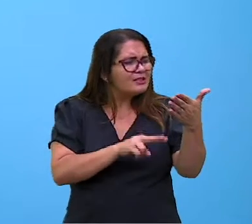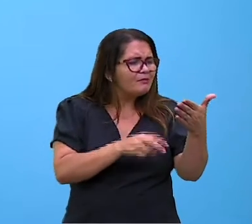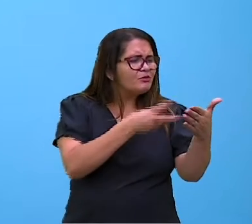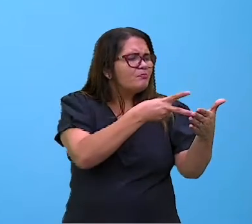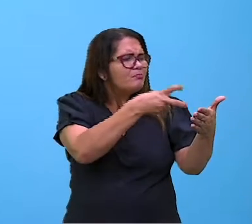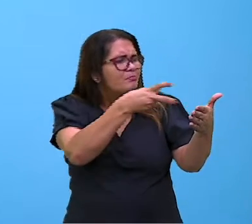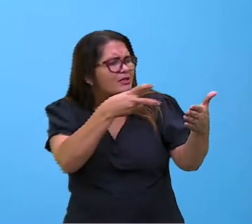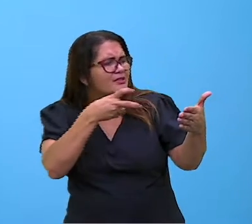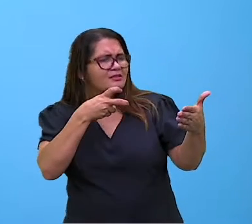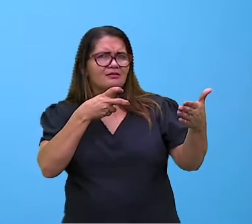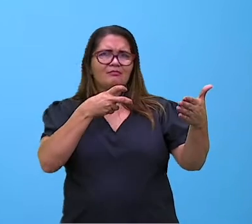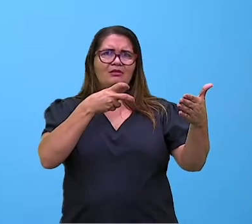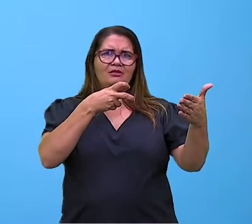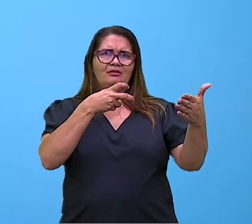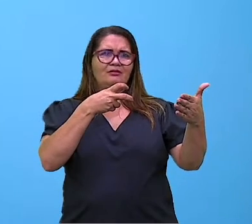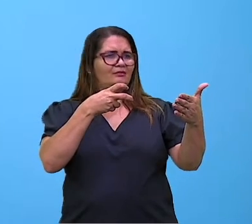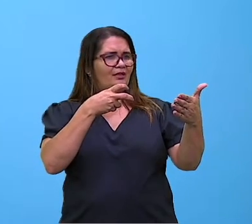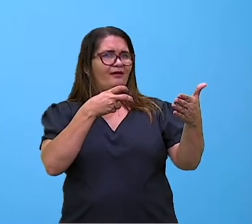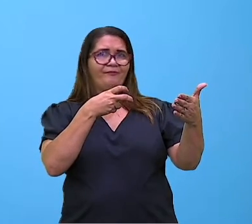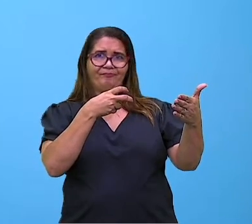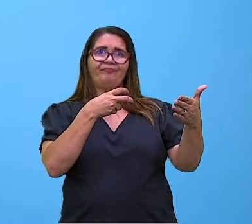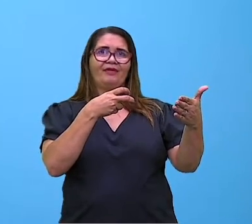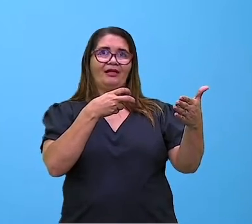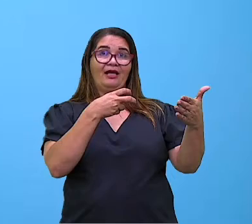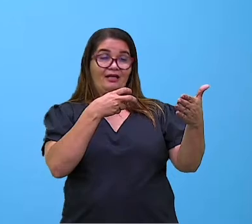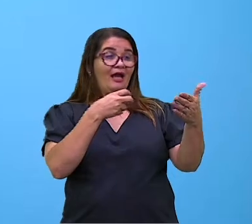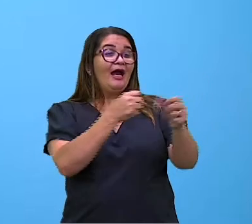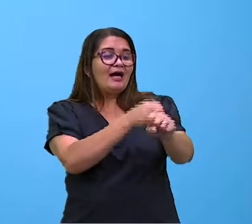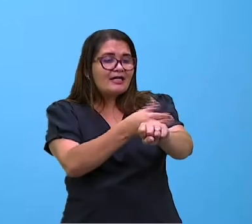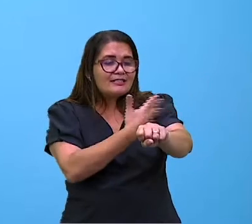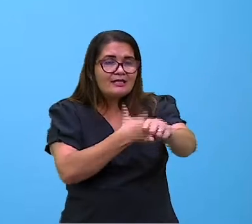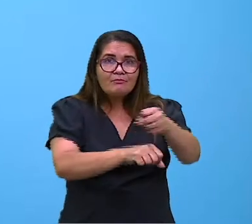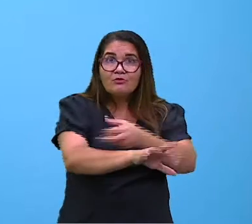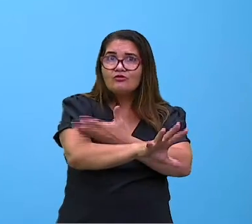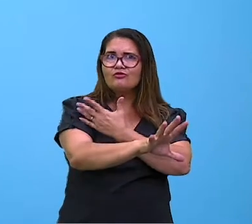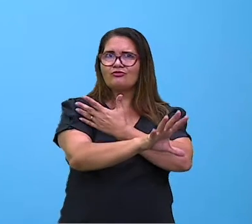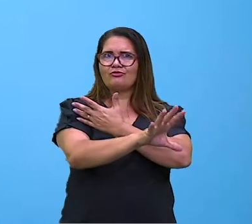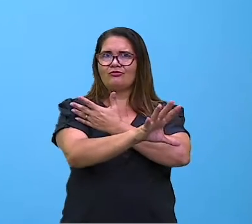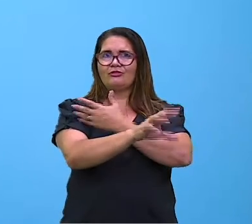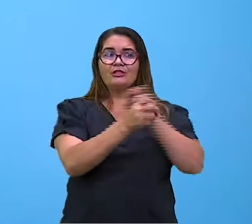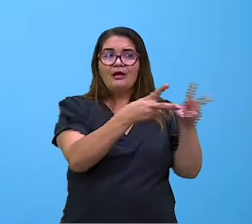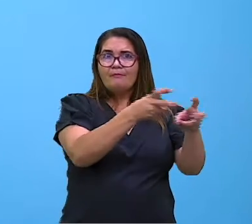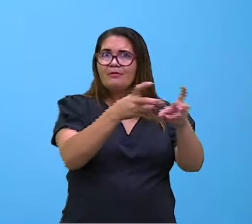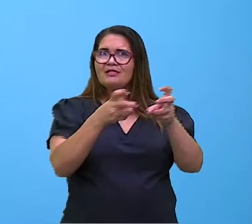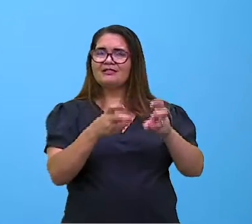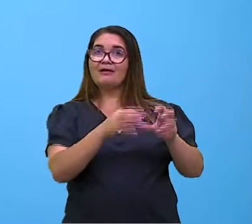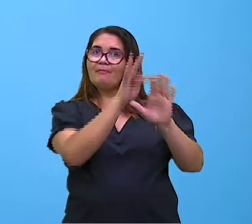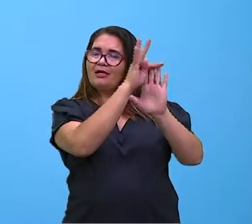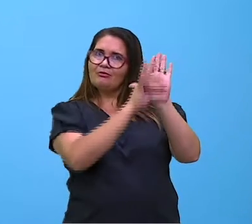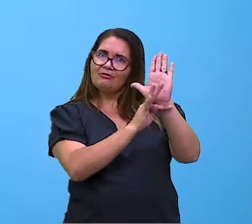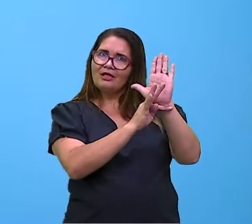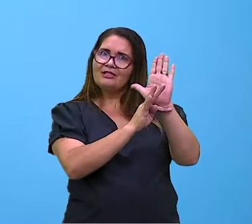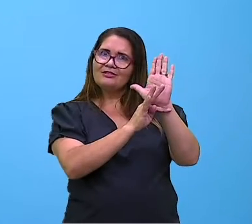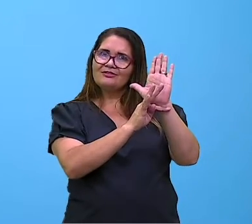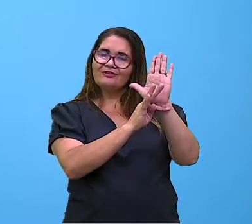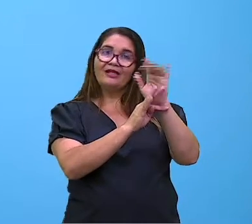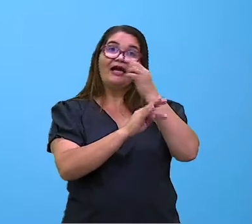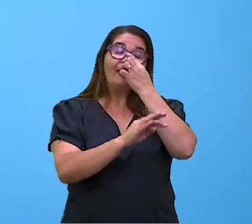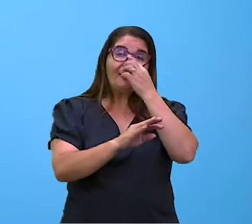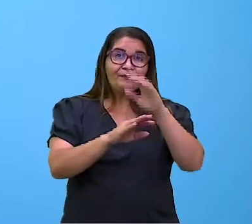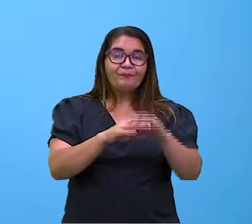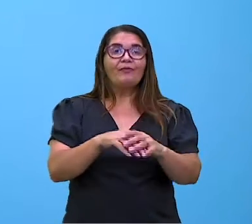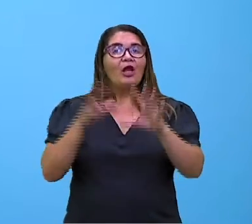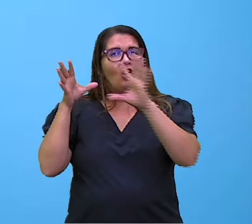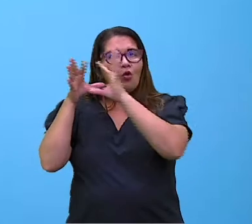consegue identificar os false friends. Porque se nós entendemos o contexto da situação, às vezes